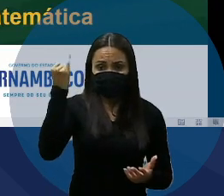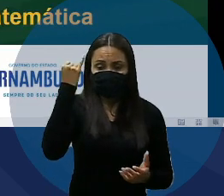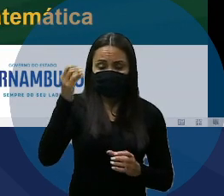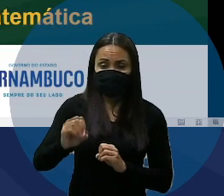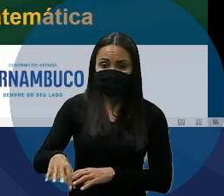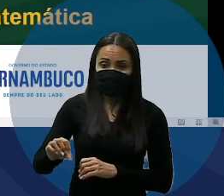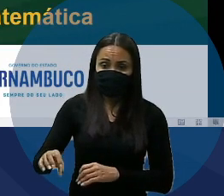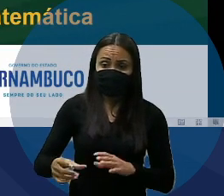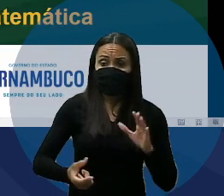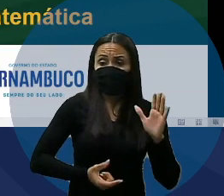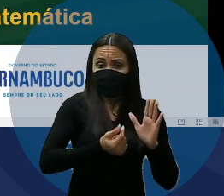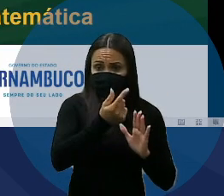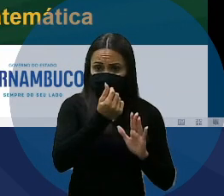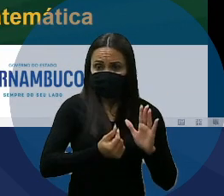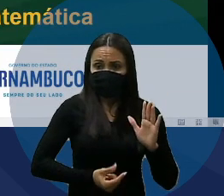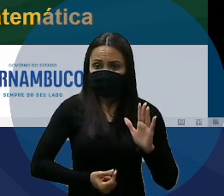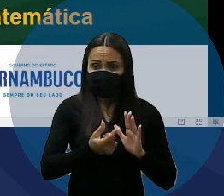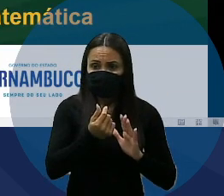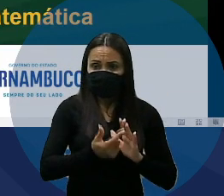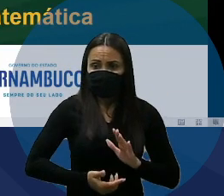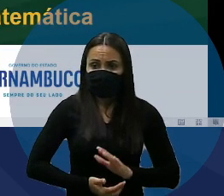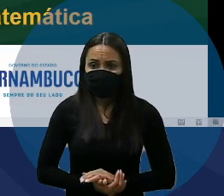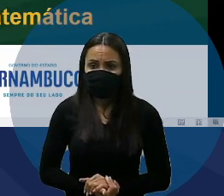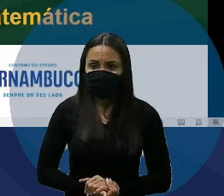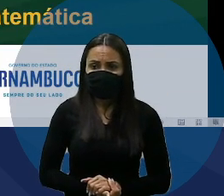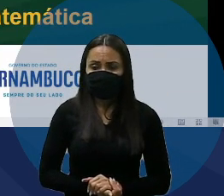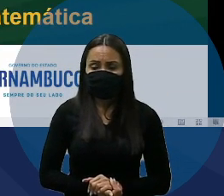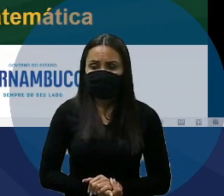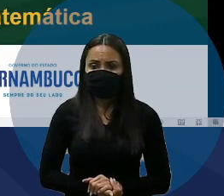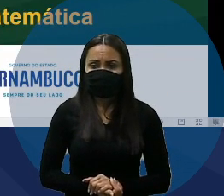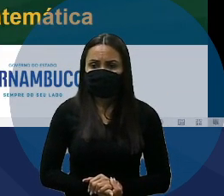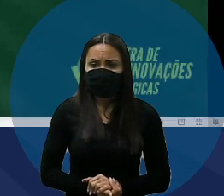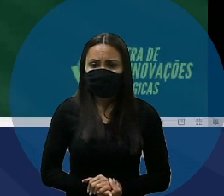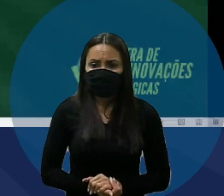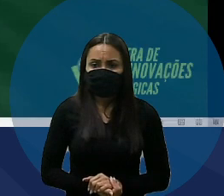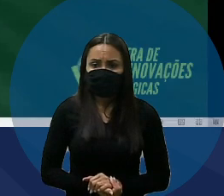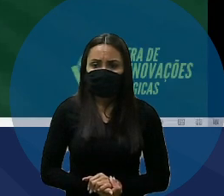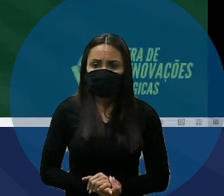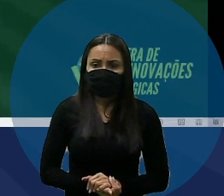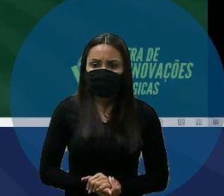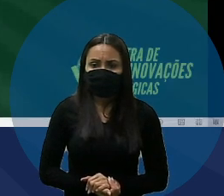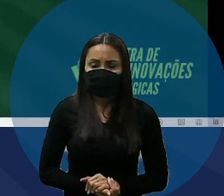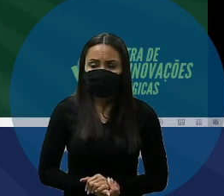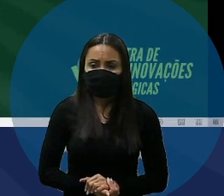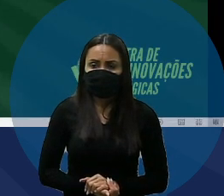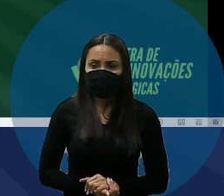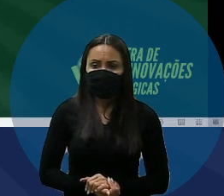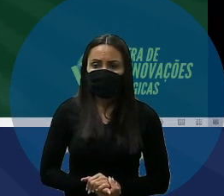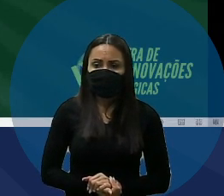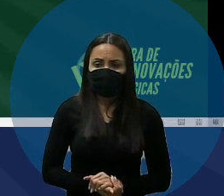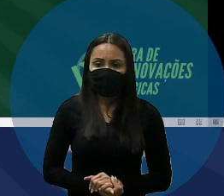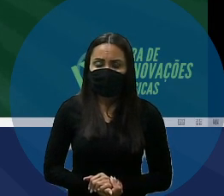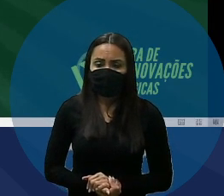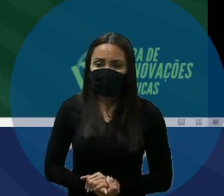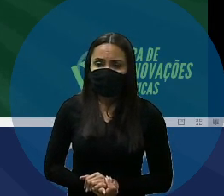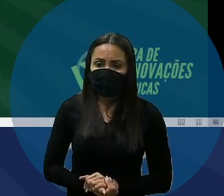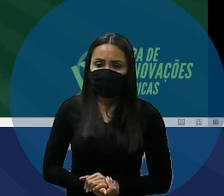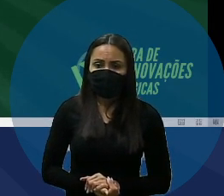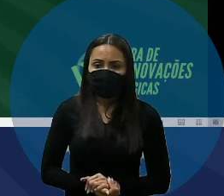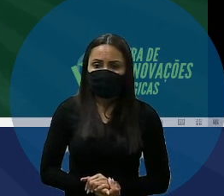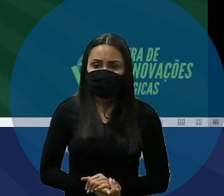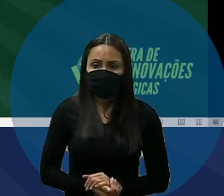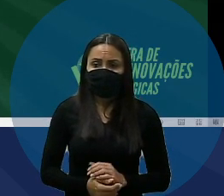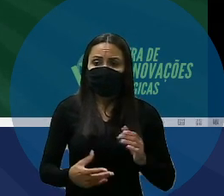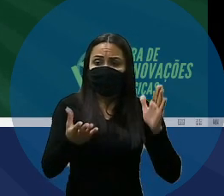financeira pessoal para a qualidade de vida. Área de conhecimento e matemática. Abordagem